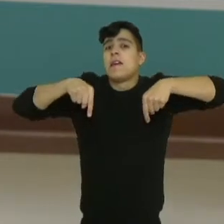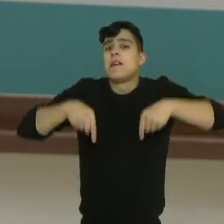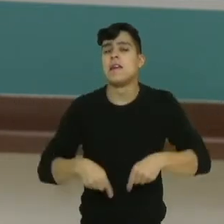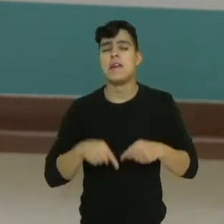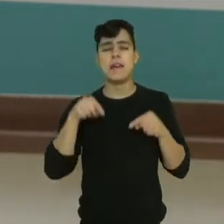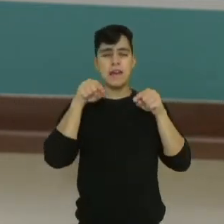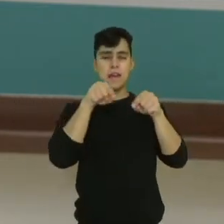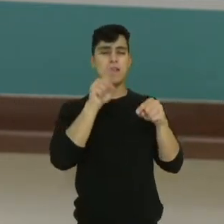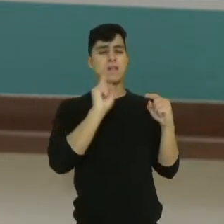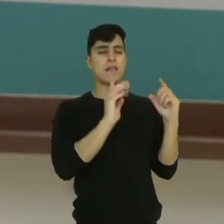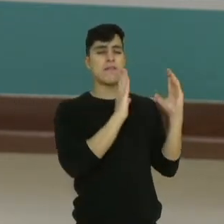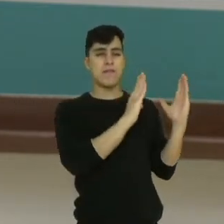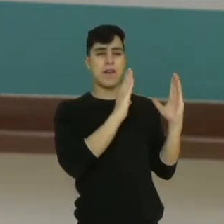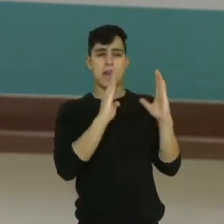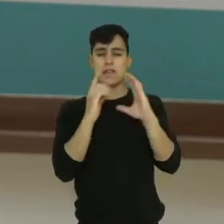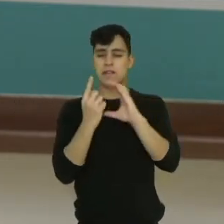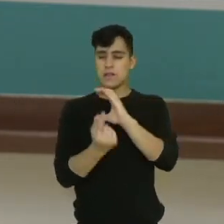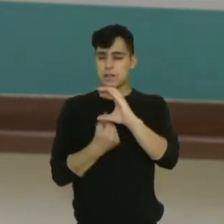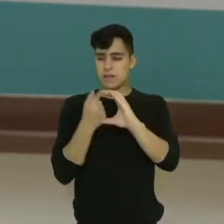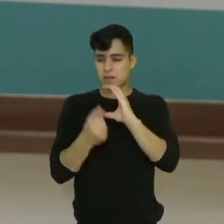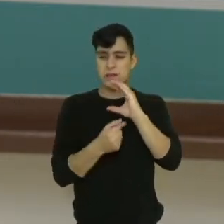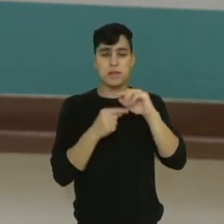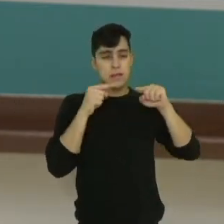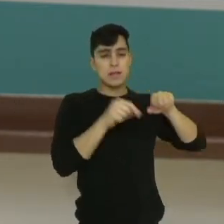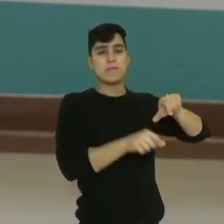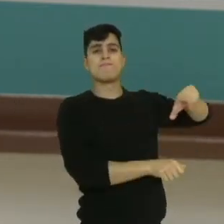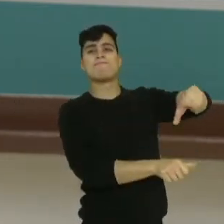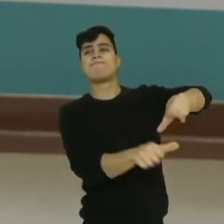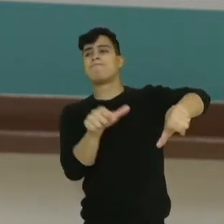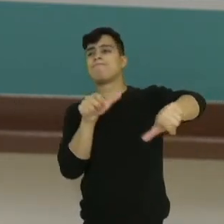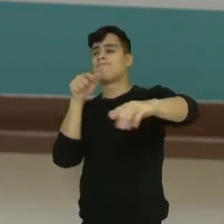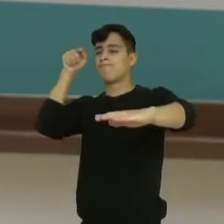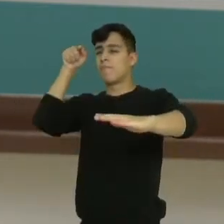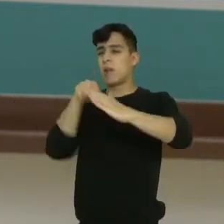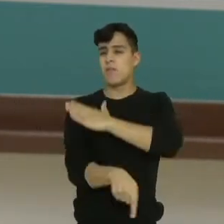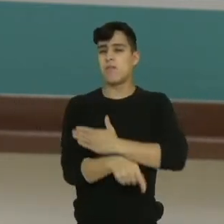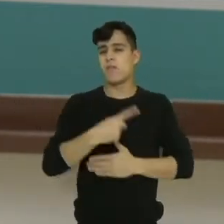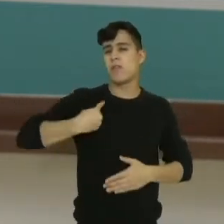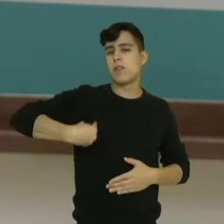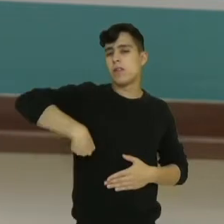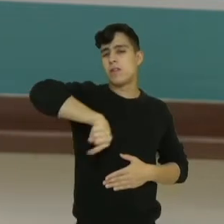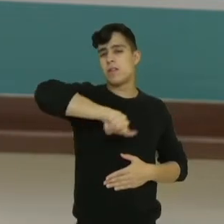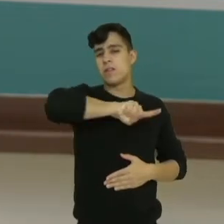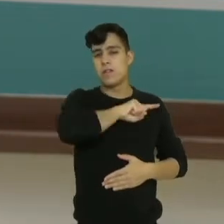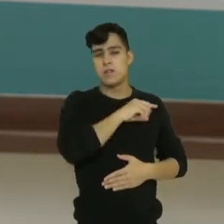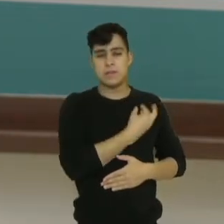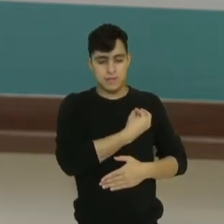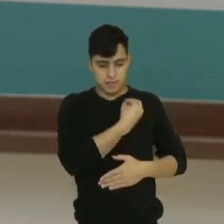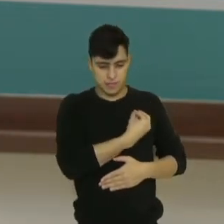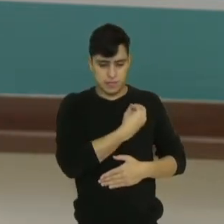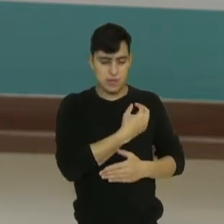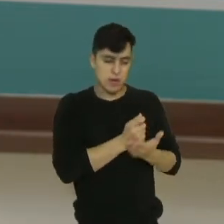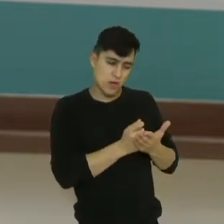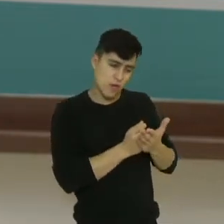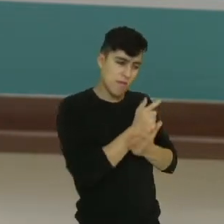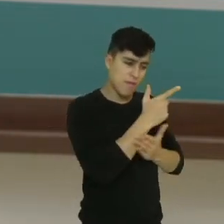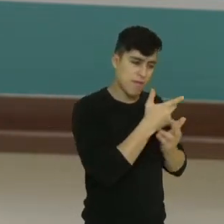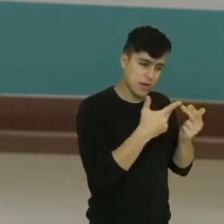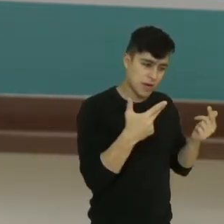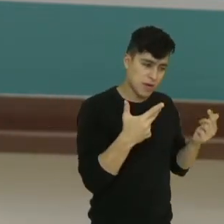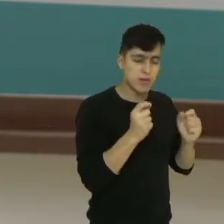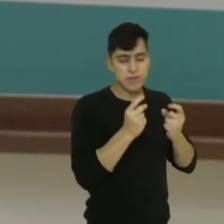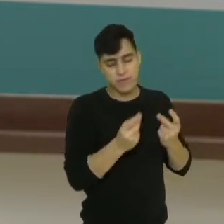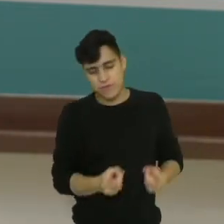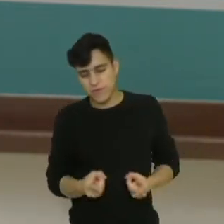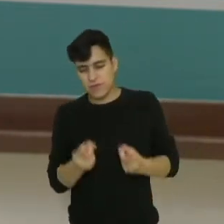Essas fases vão promover profundas transformações, tanto na nossa vida, no sentido de compra e venda de produtos, quanto